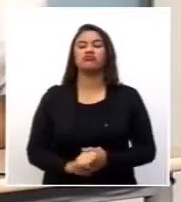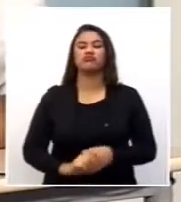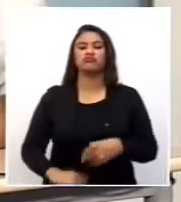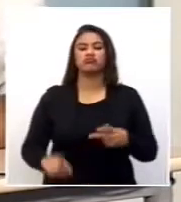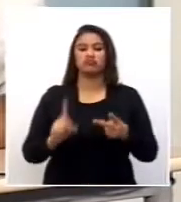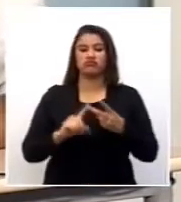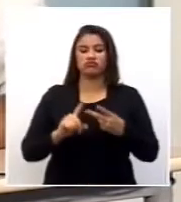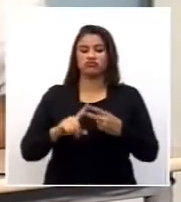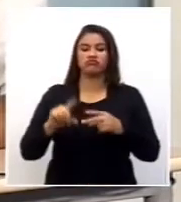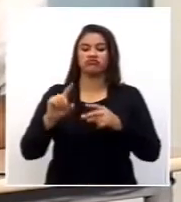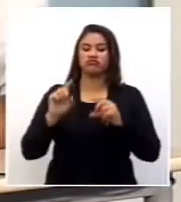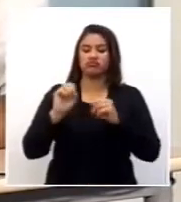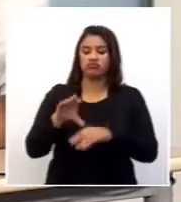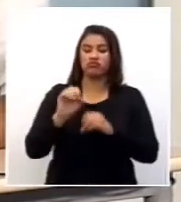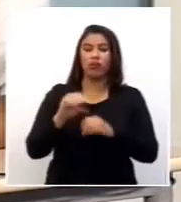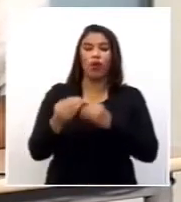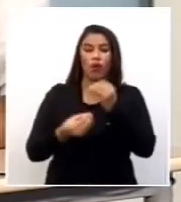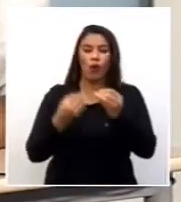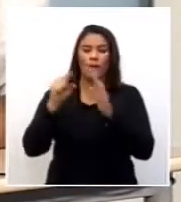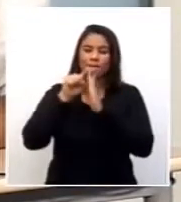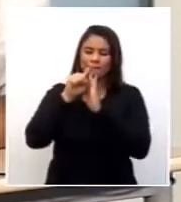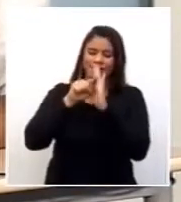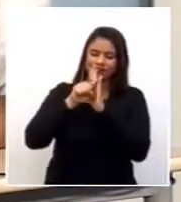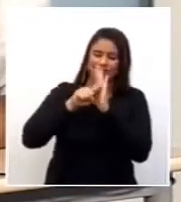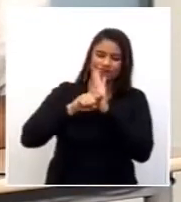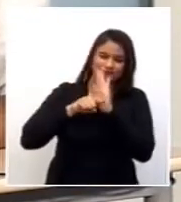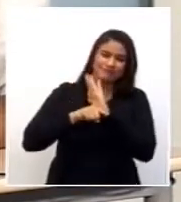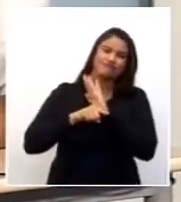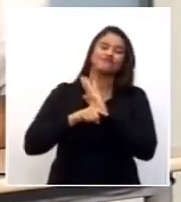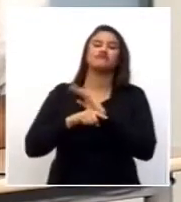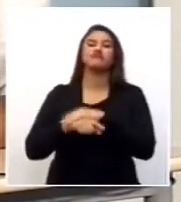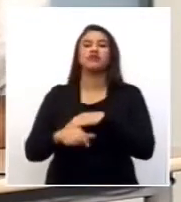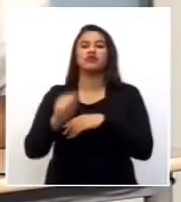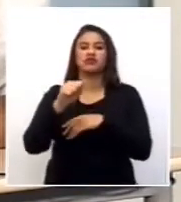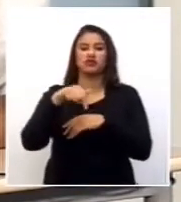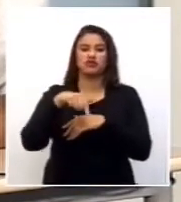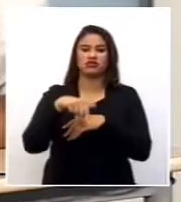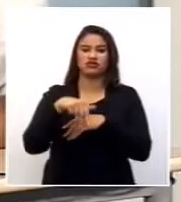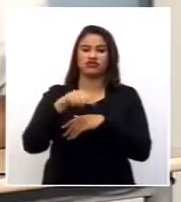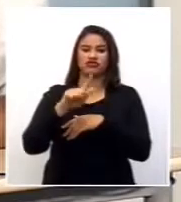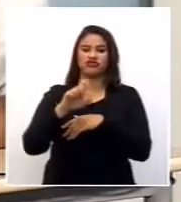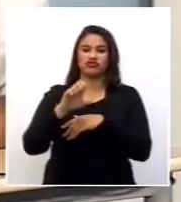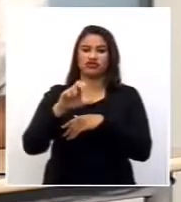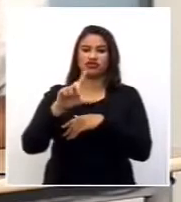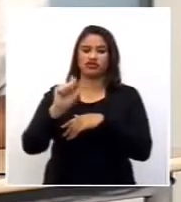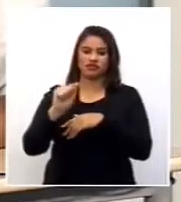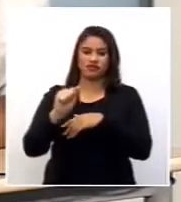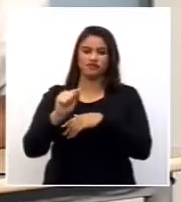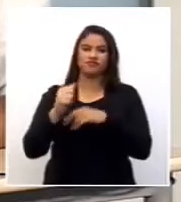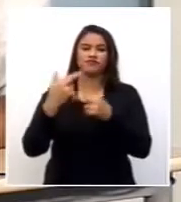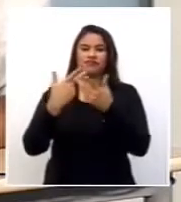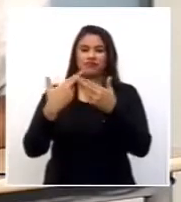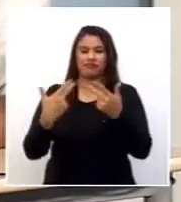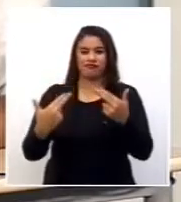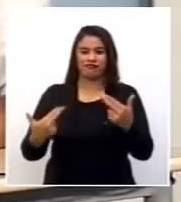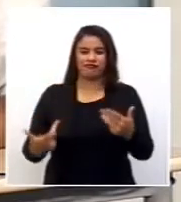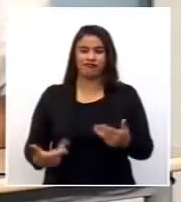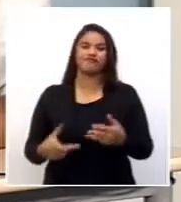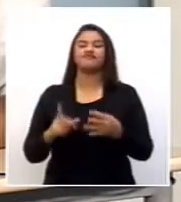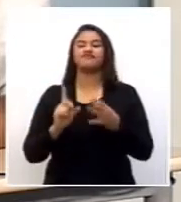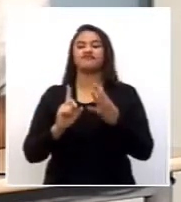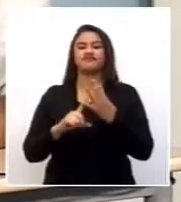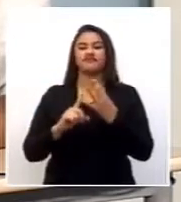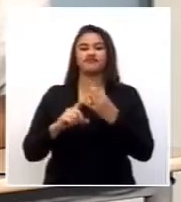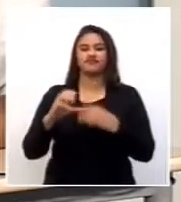pela pesquisa. Ótimo. Professora Ângela, diversificação. Professora